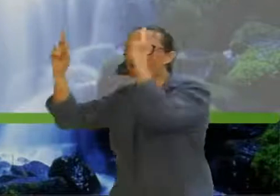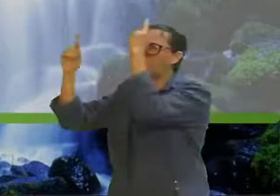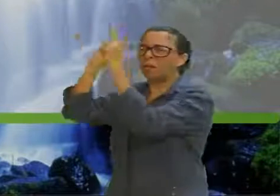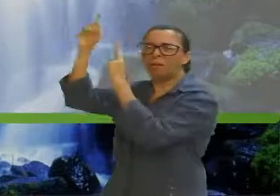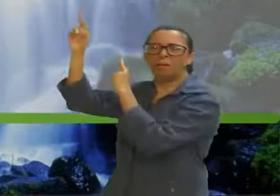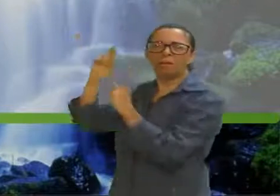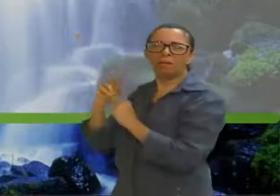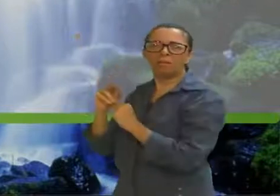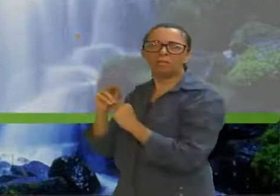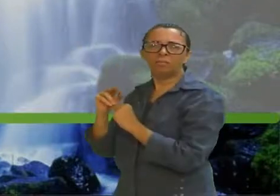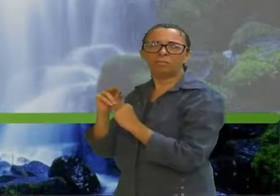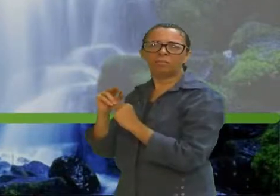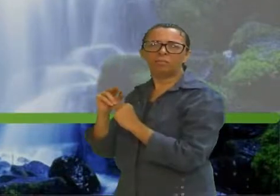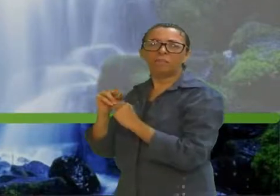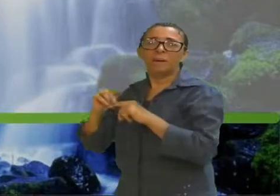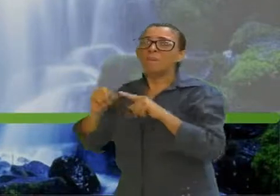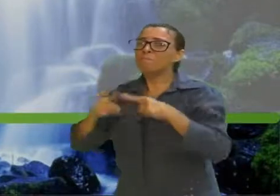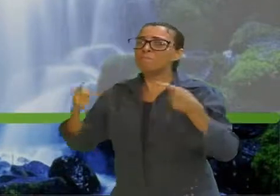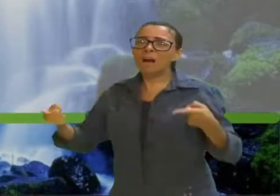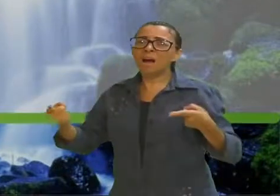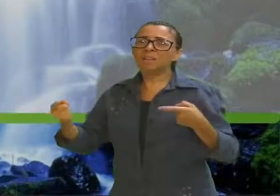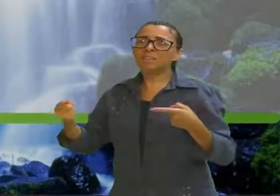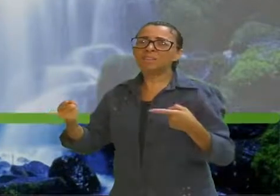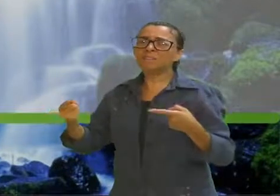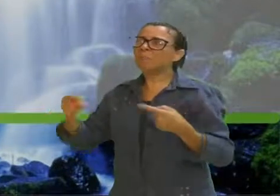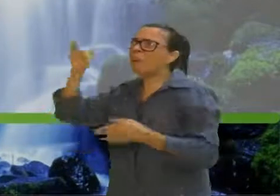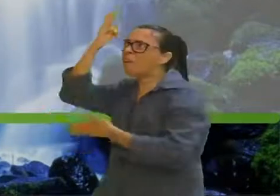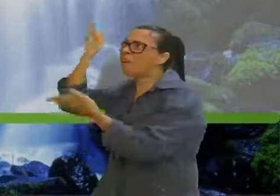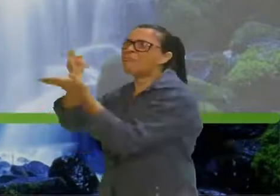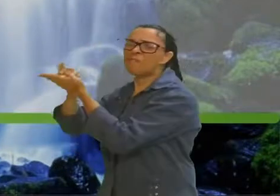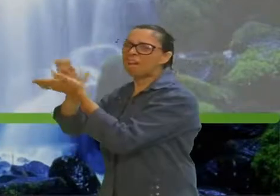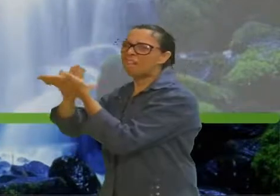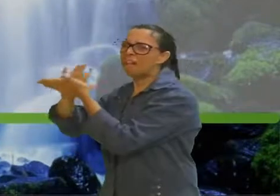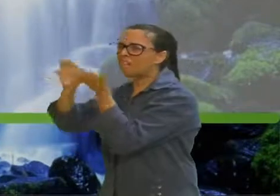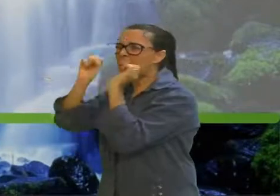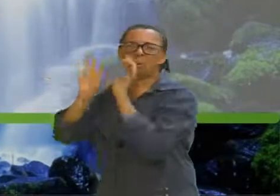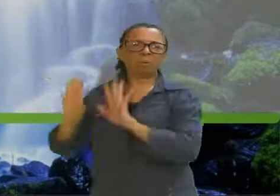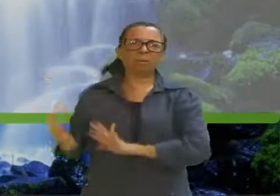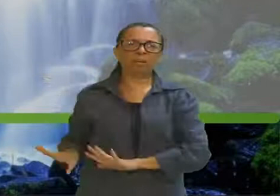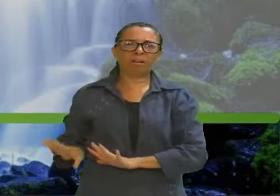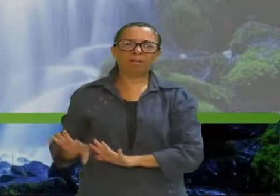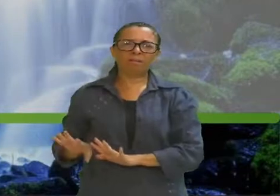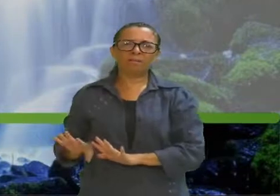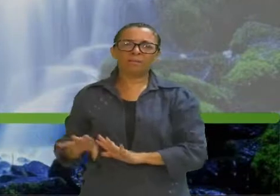dirão naquele dia, Senhor, Senhor, não